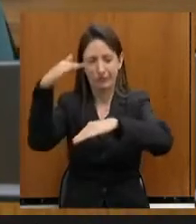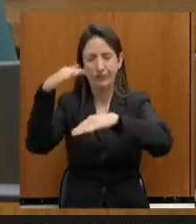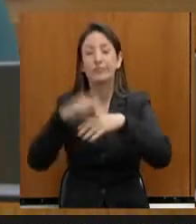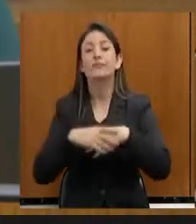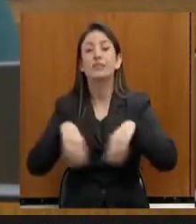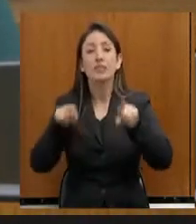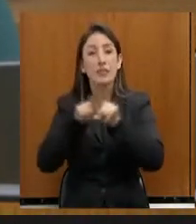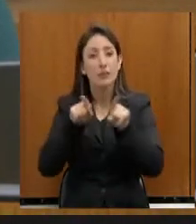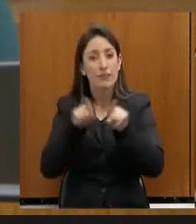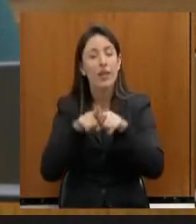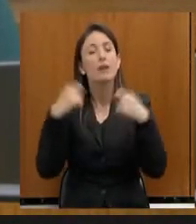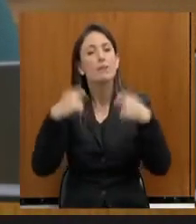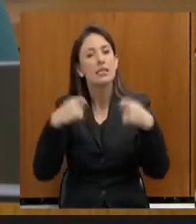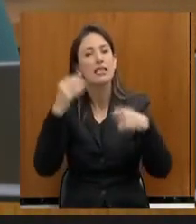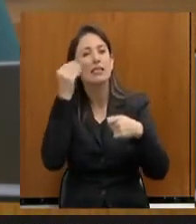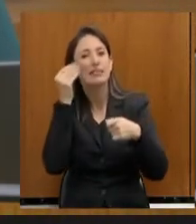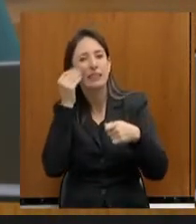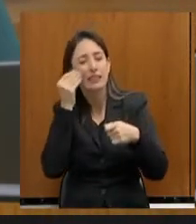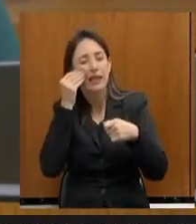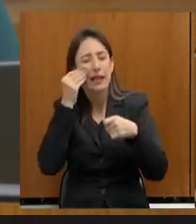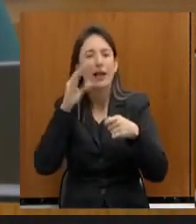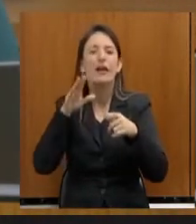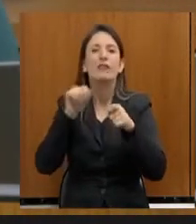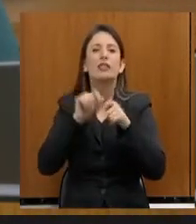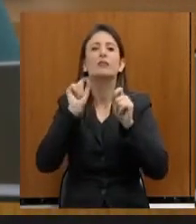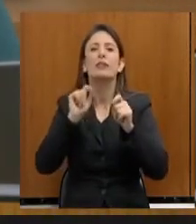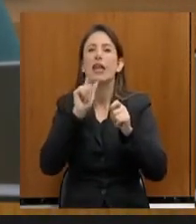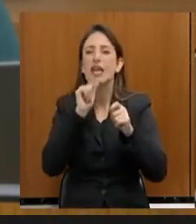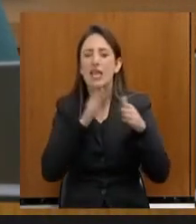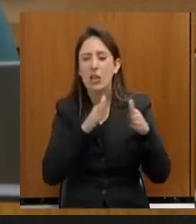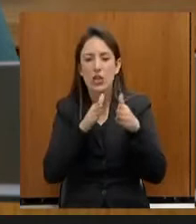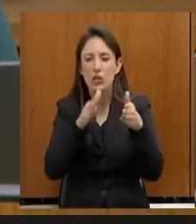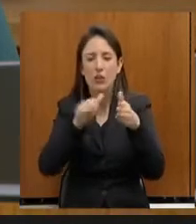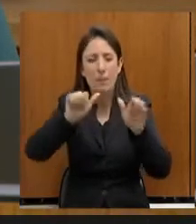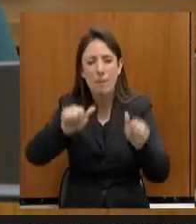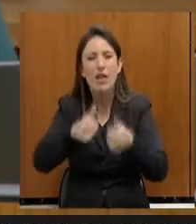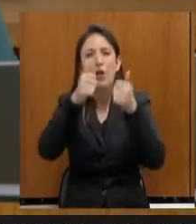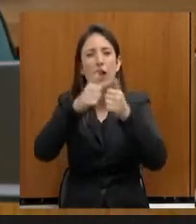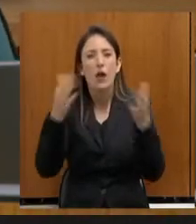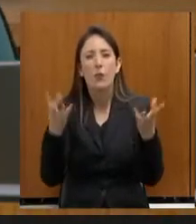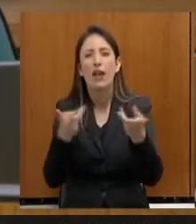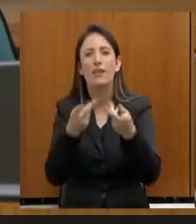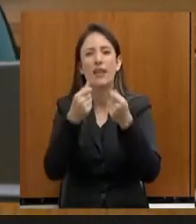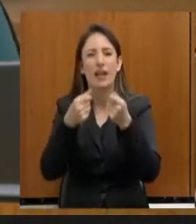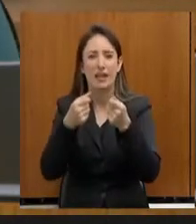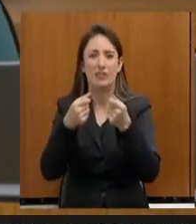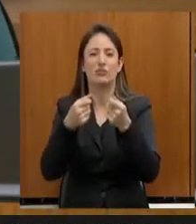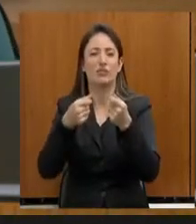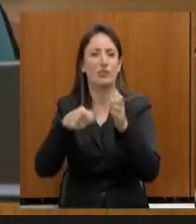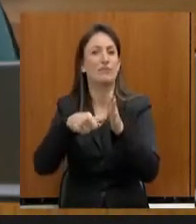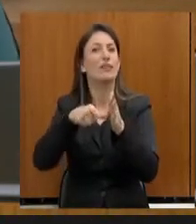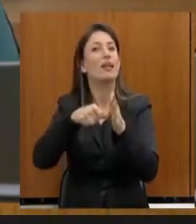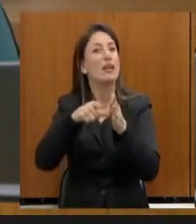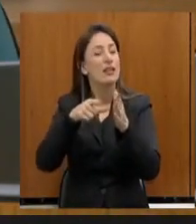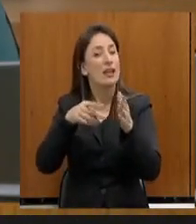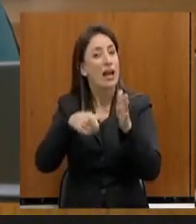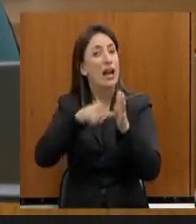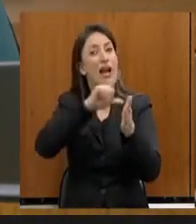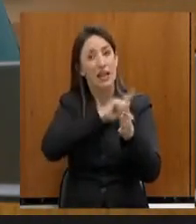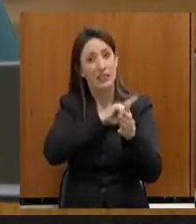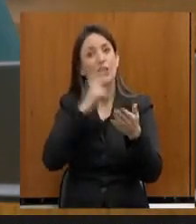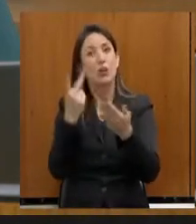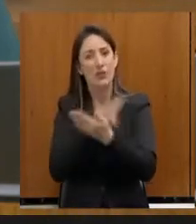qualidade do que tinha antes do desastre acontecido temos também diversas ações de recuperação